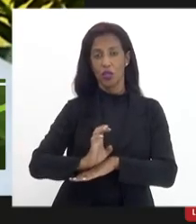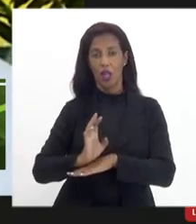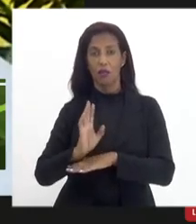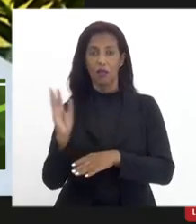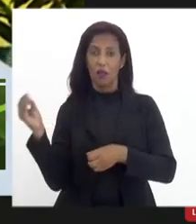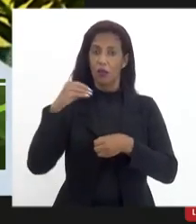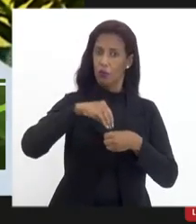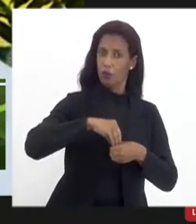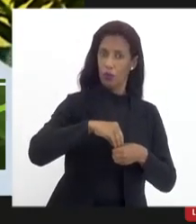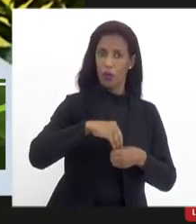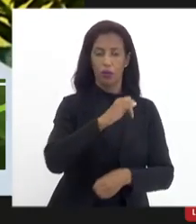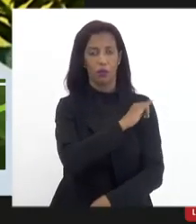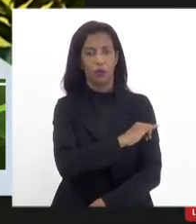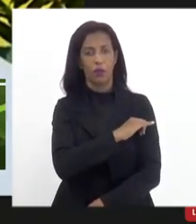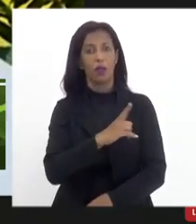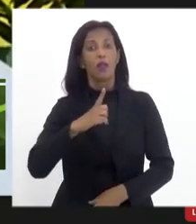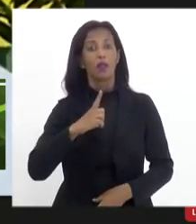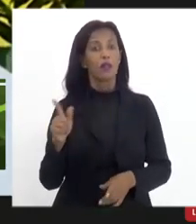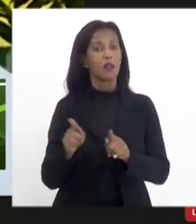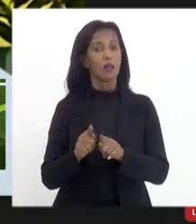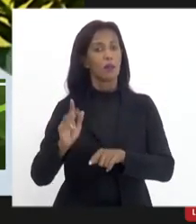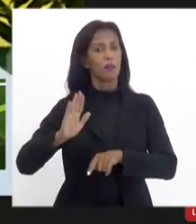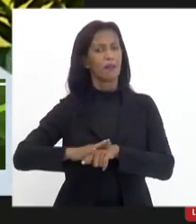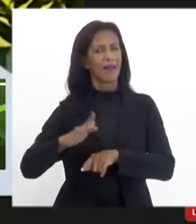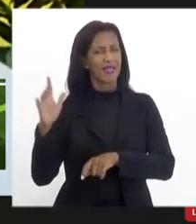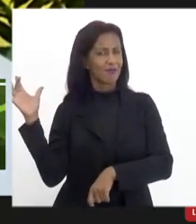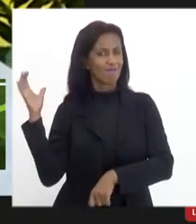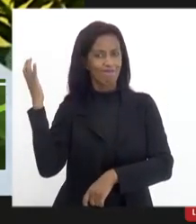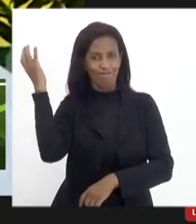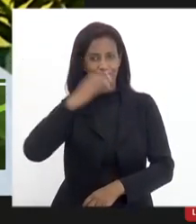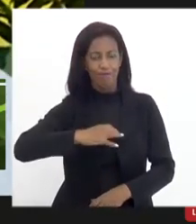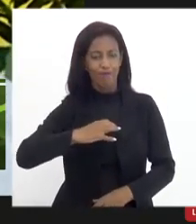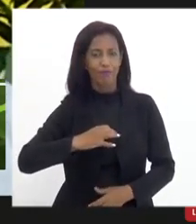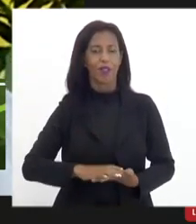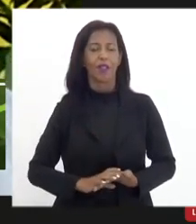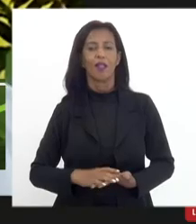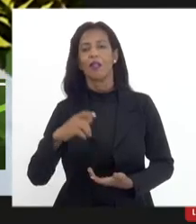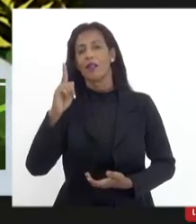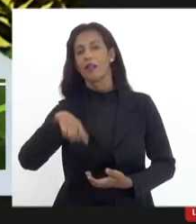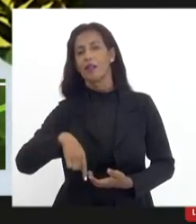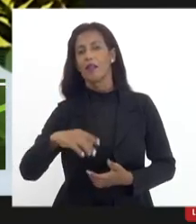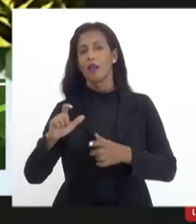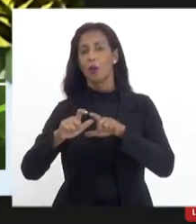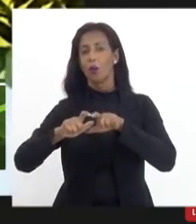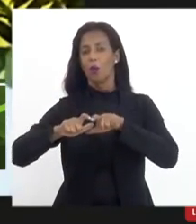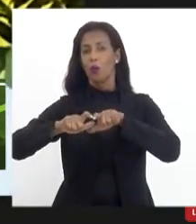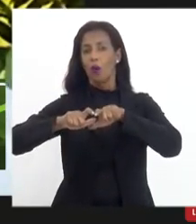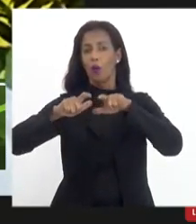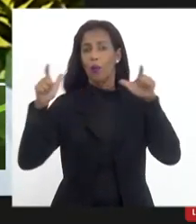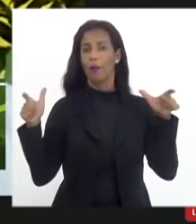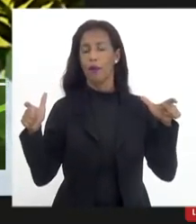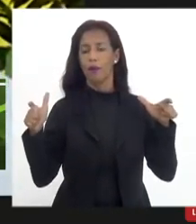incluído, existe uma questão muito mais drástica, que é o aumento